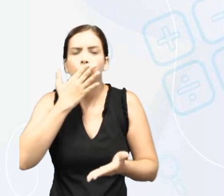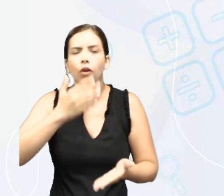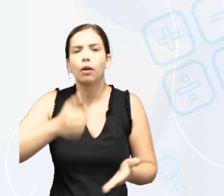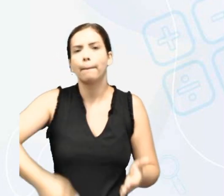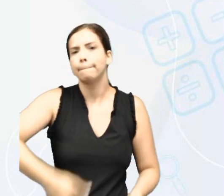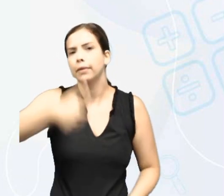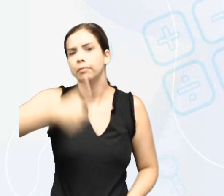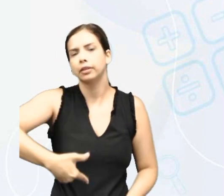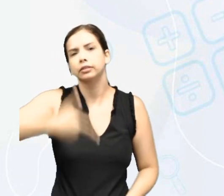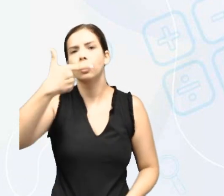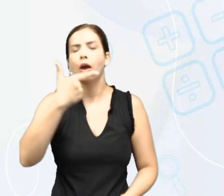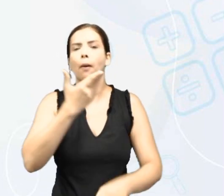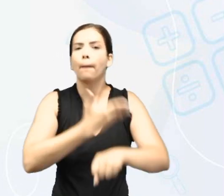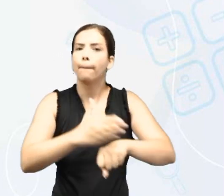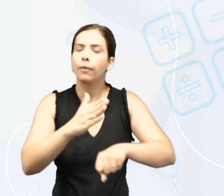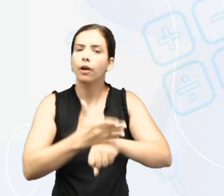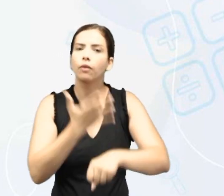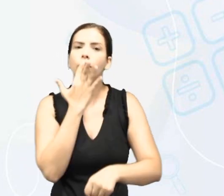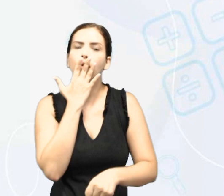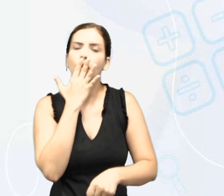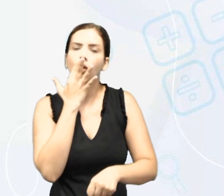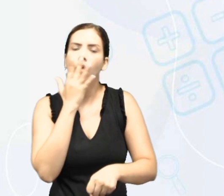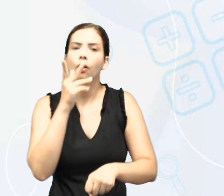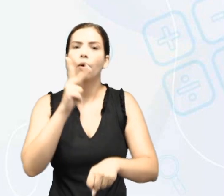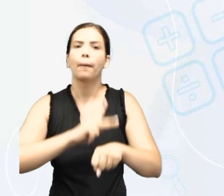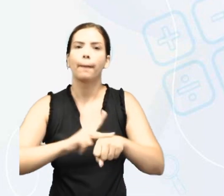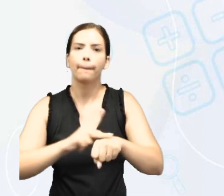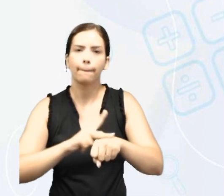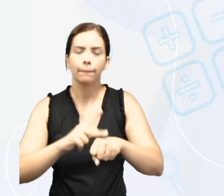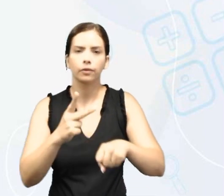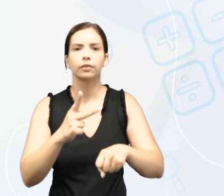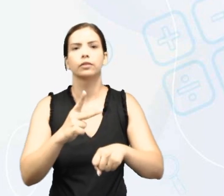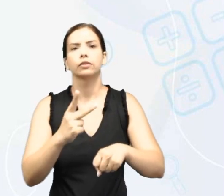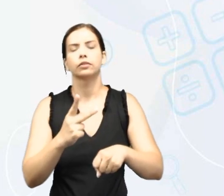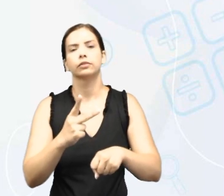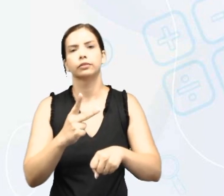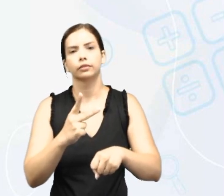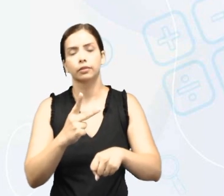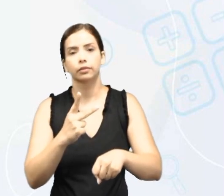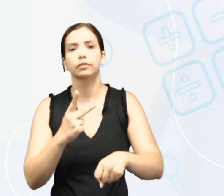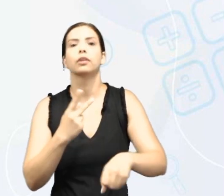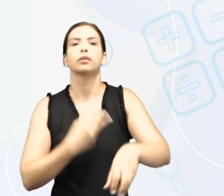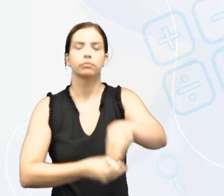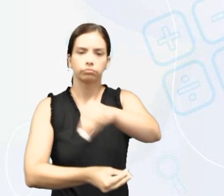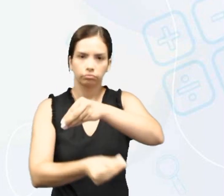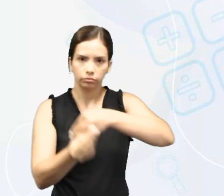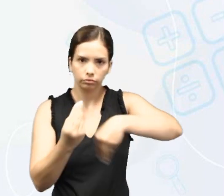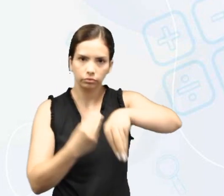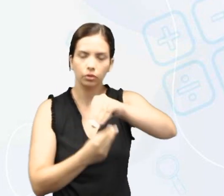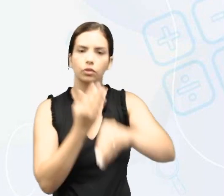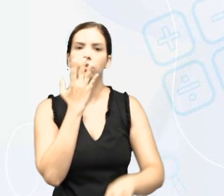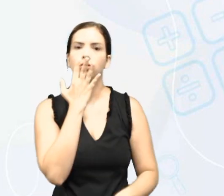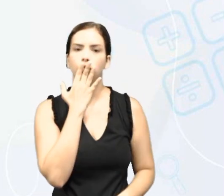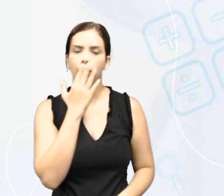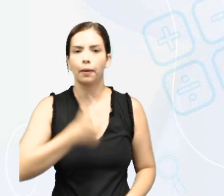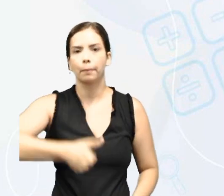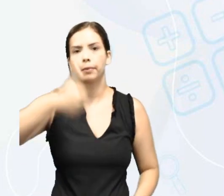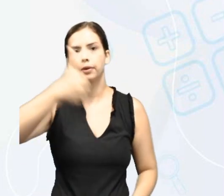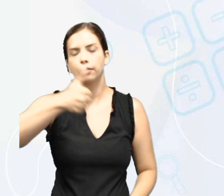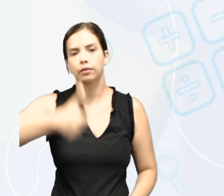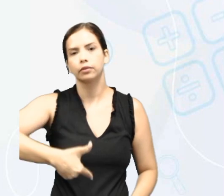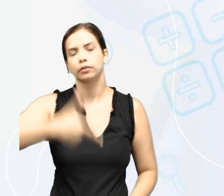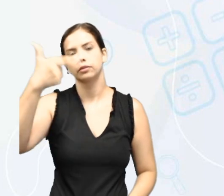o branco e o preto. Então, quando eu fazer a mistura, a gradação das cores justamente vai ser a mistura das cores